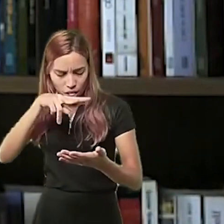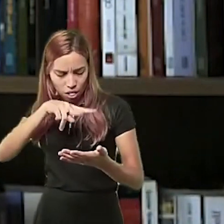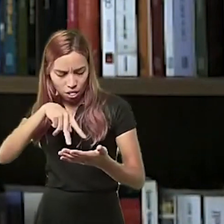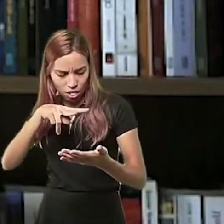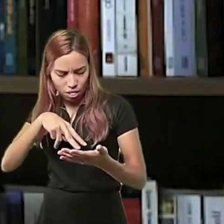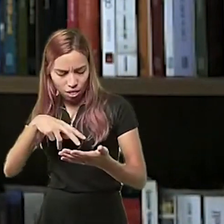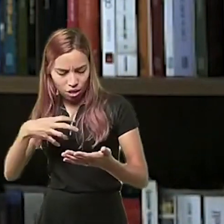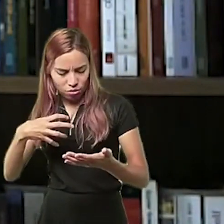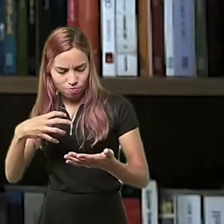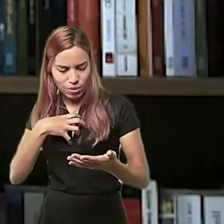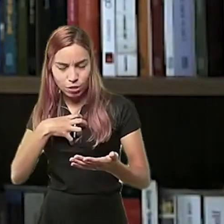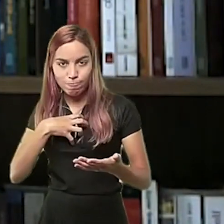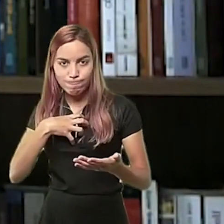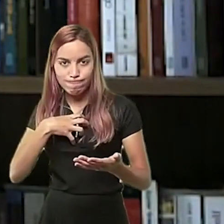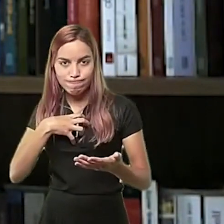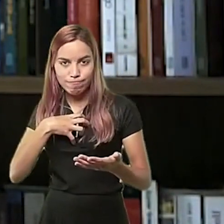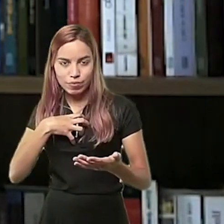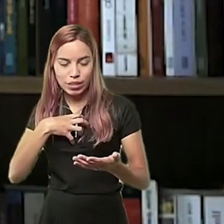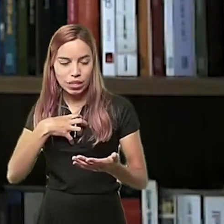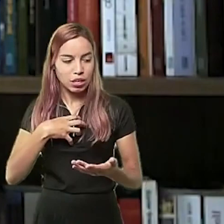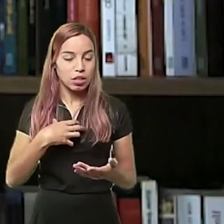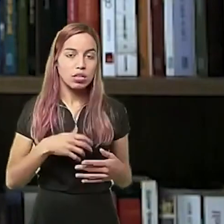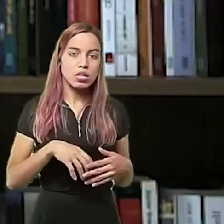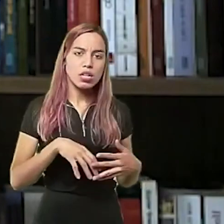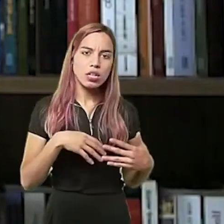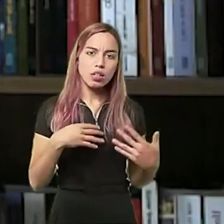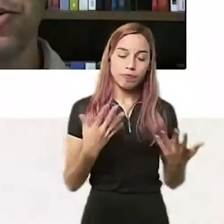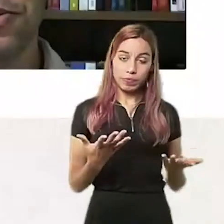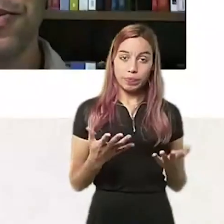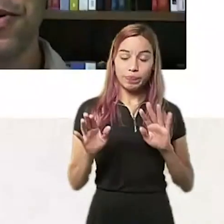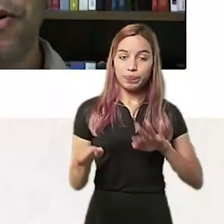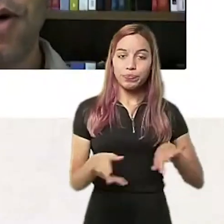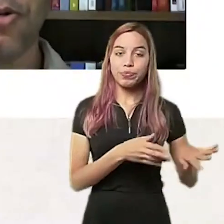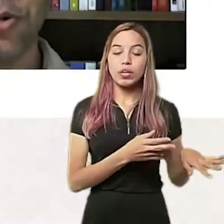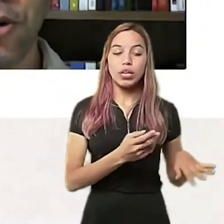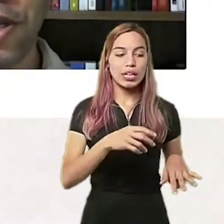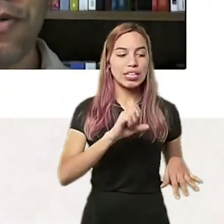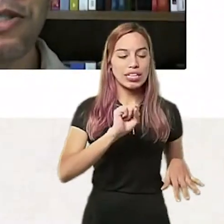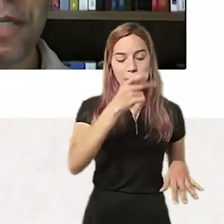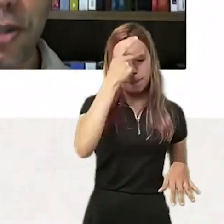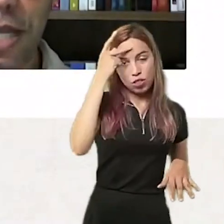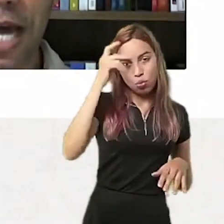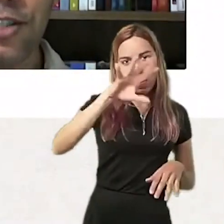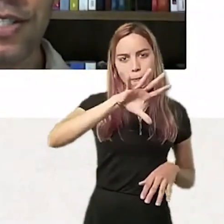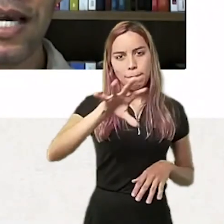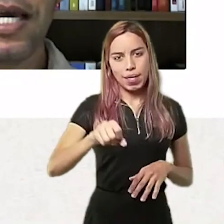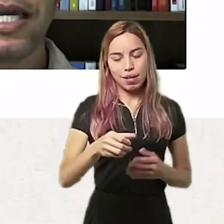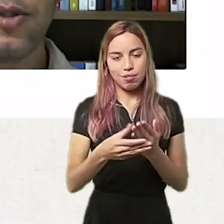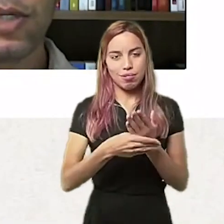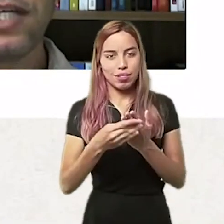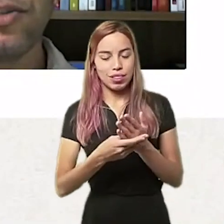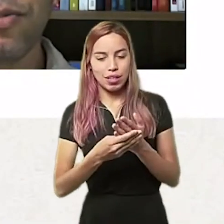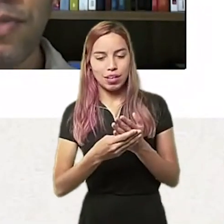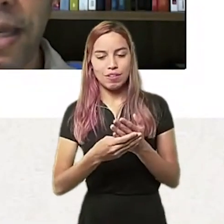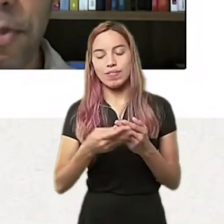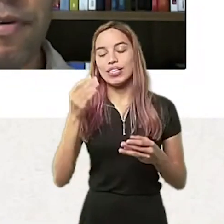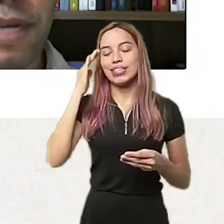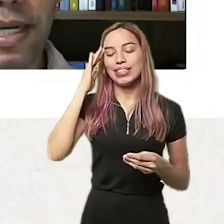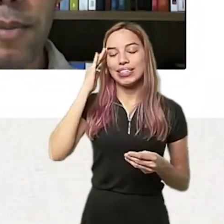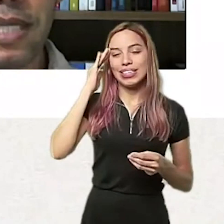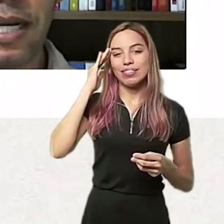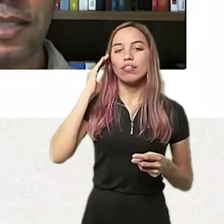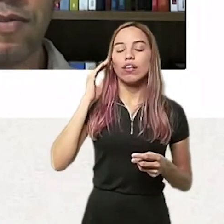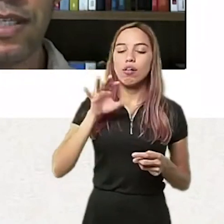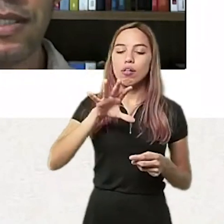livro para ler, geralmente, Josane, a gente faz um trato com o autor e com as personagens que durante um